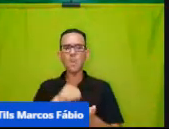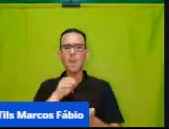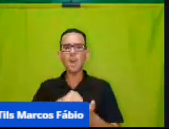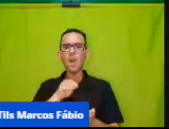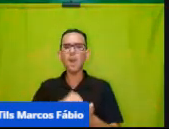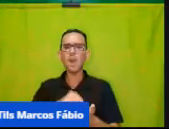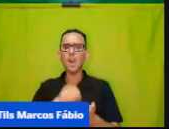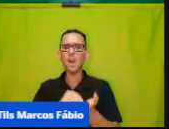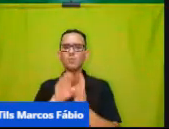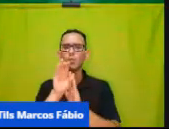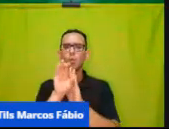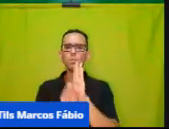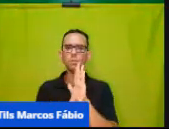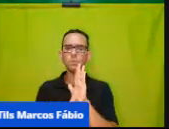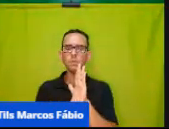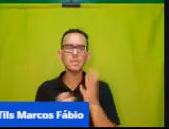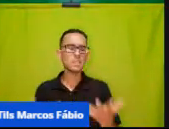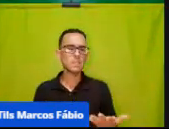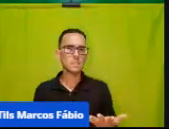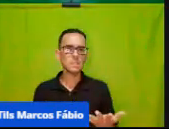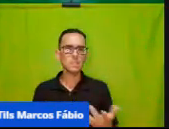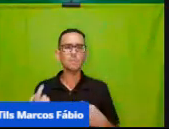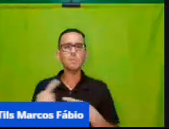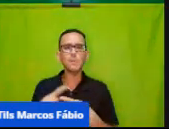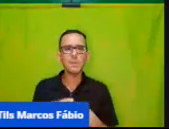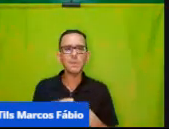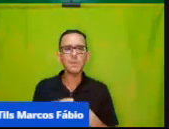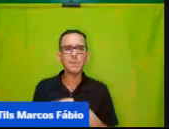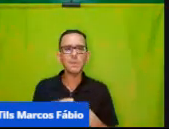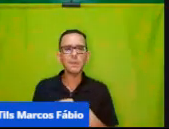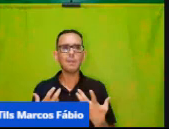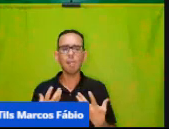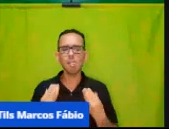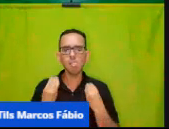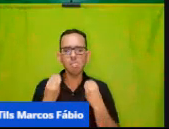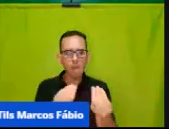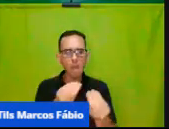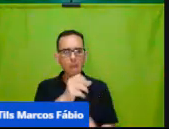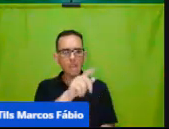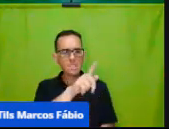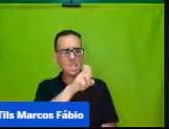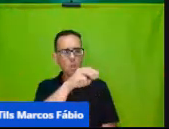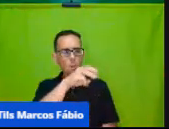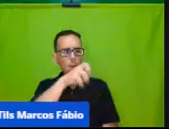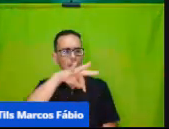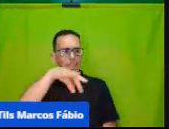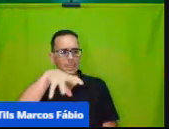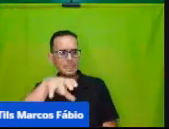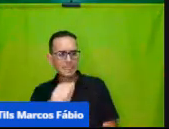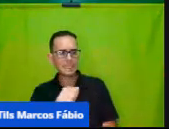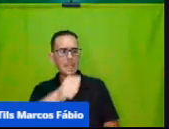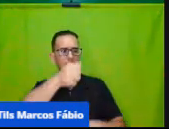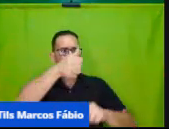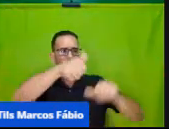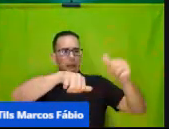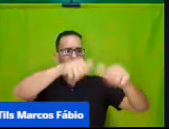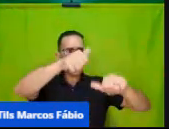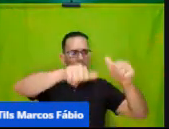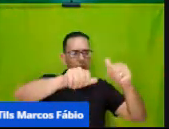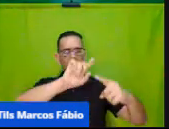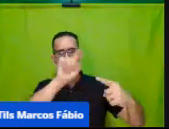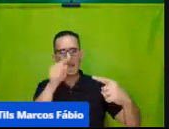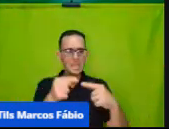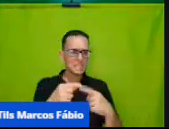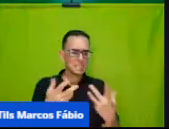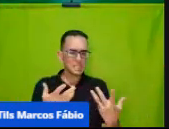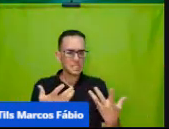né? Porque tá mais um pouco mais de geometria analítica, né? A questão do plano cartesiano e tal. É isso que eu